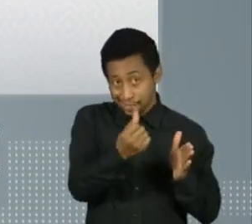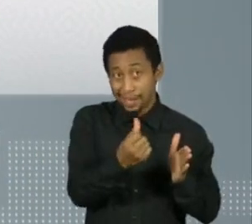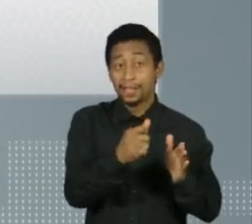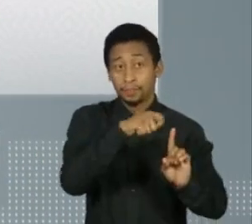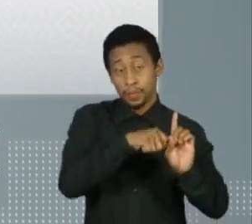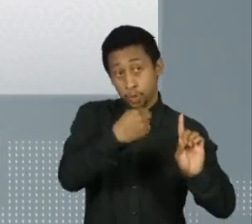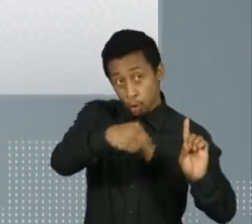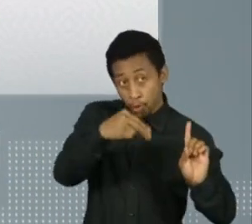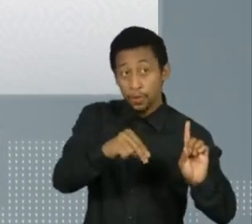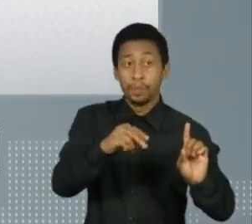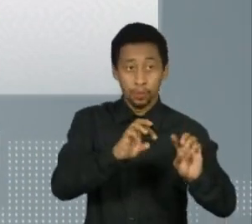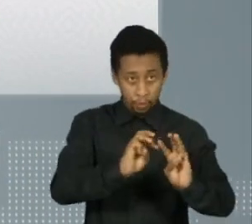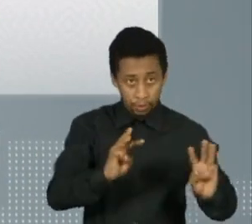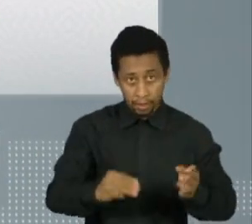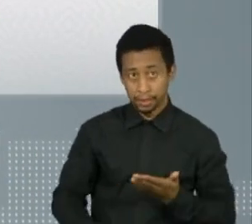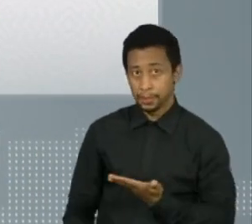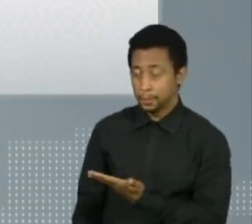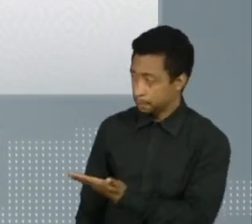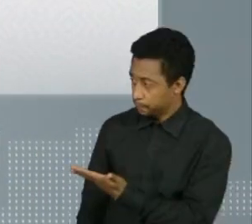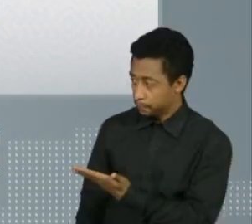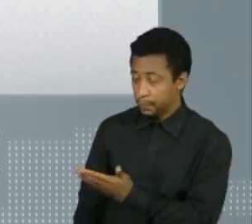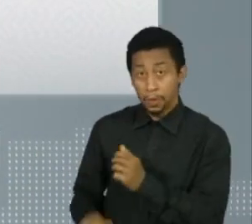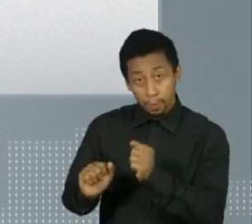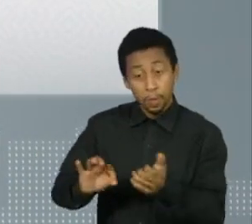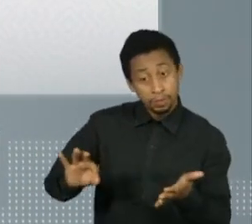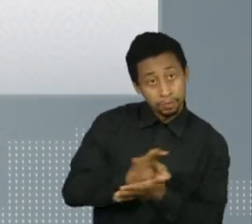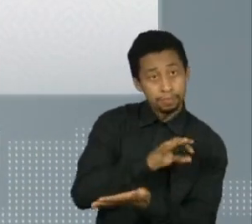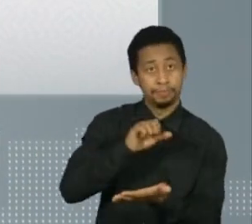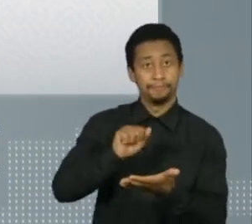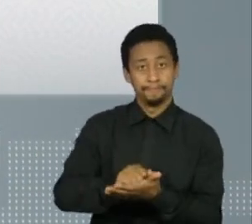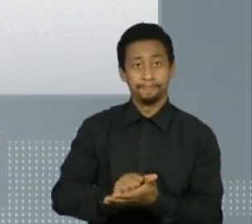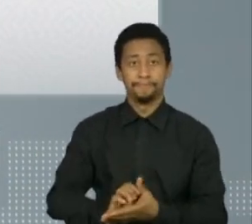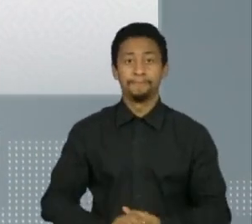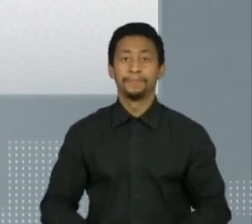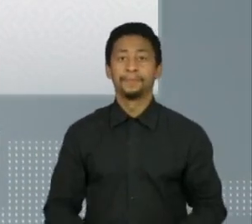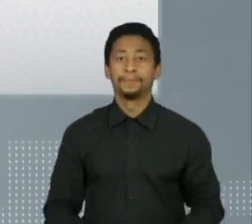editalegresso.cert.org.br.